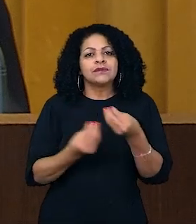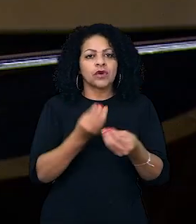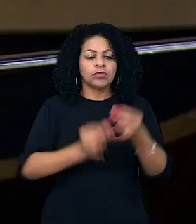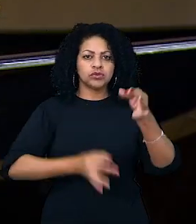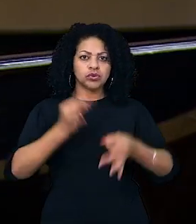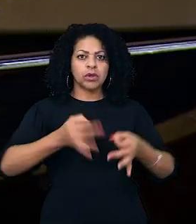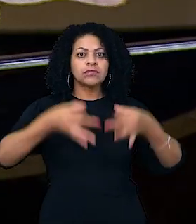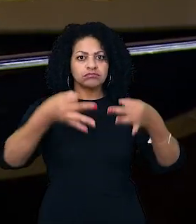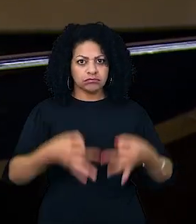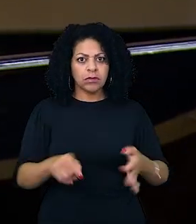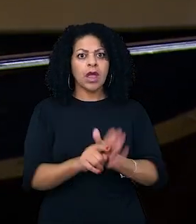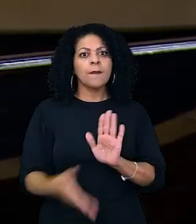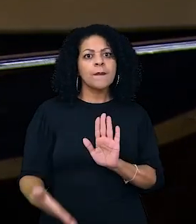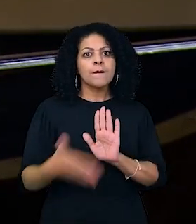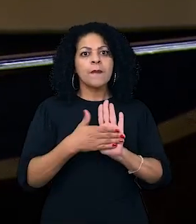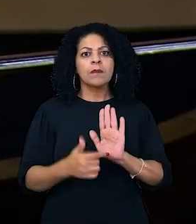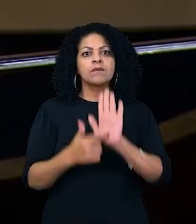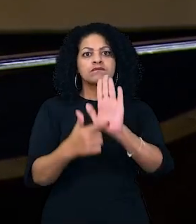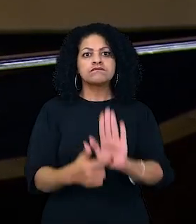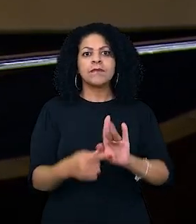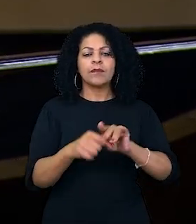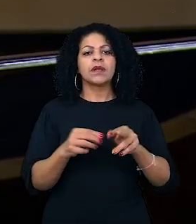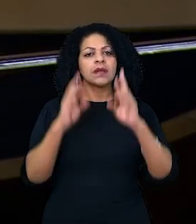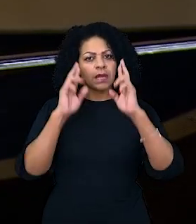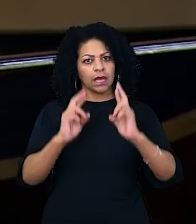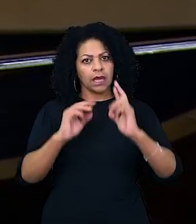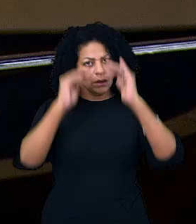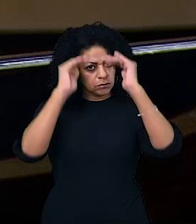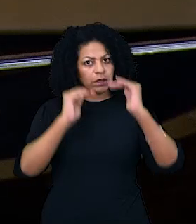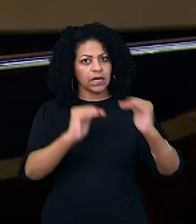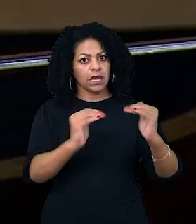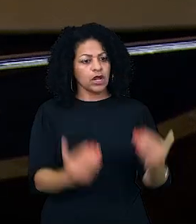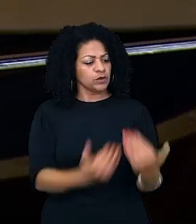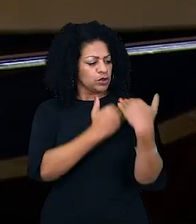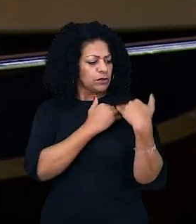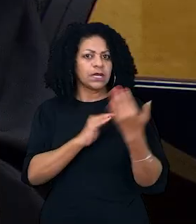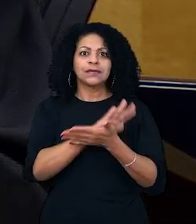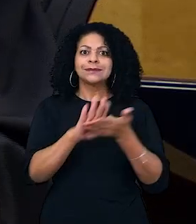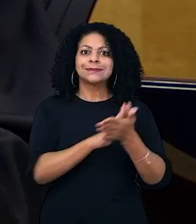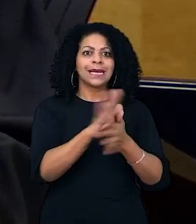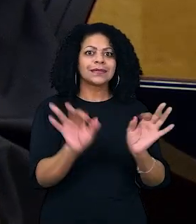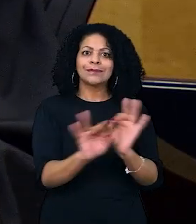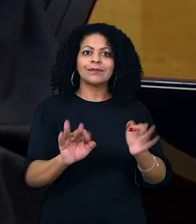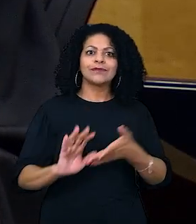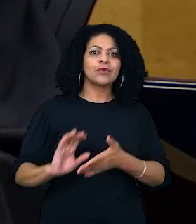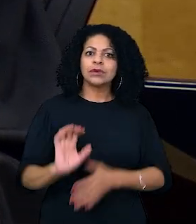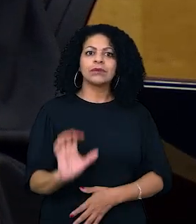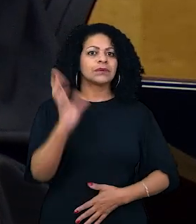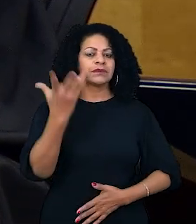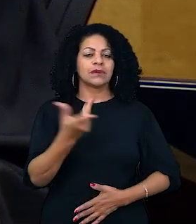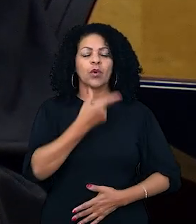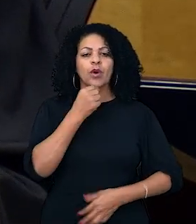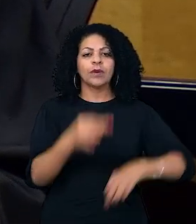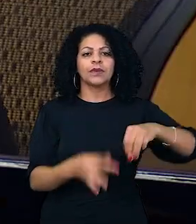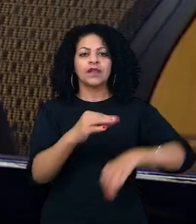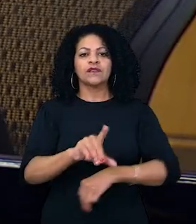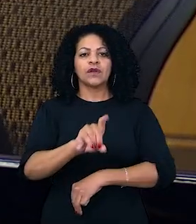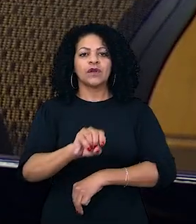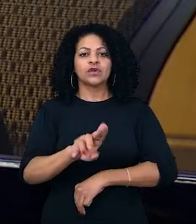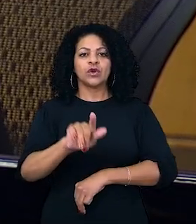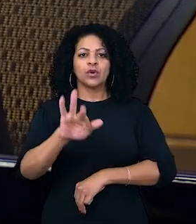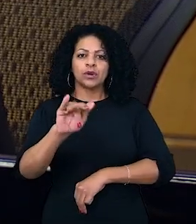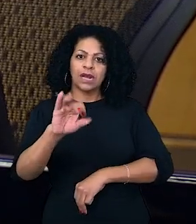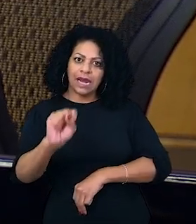necessárias para comprovar que não teve responsabilidade no ocorrido. O ministro Douglas Alencar e o